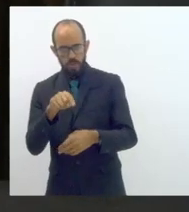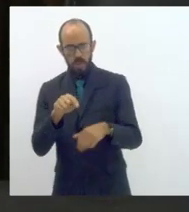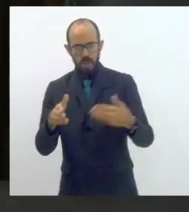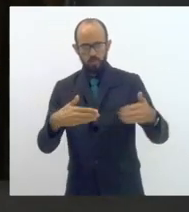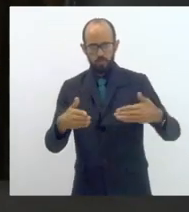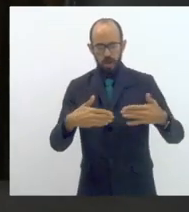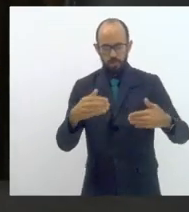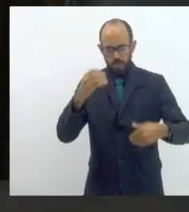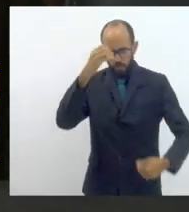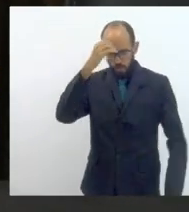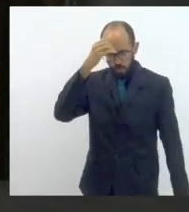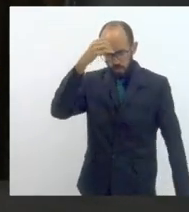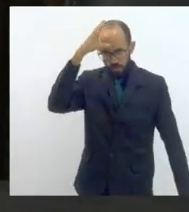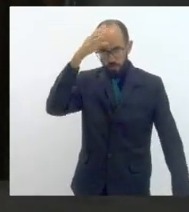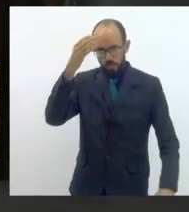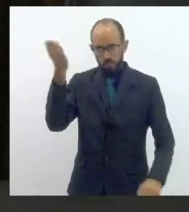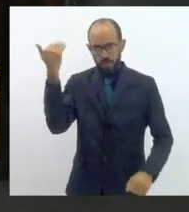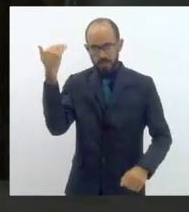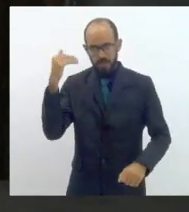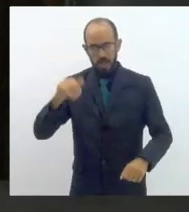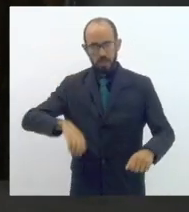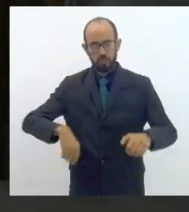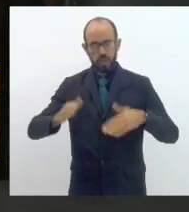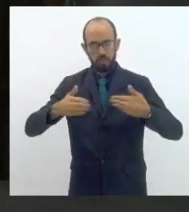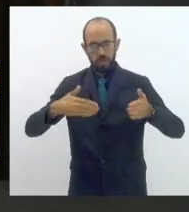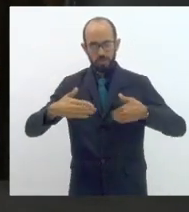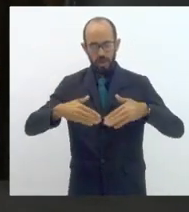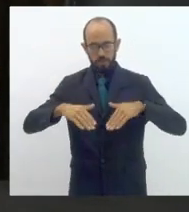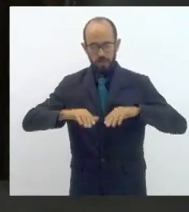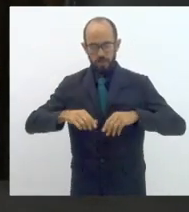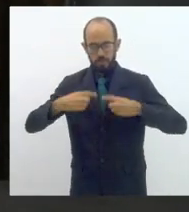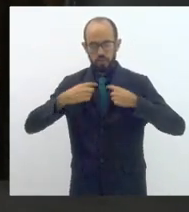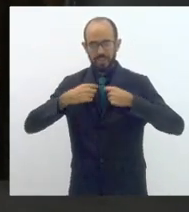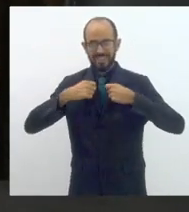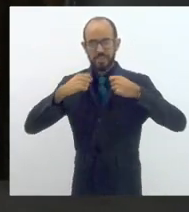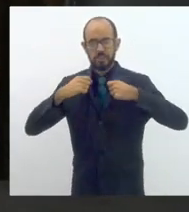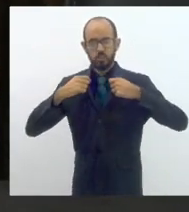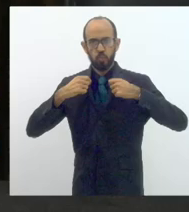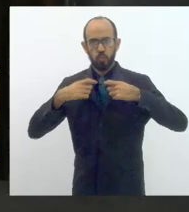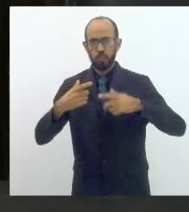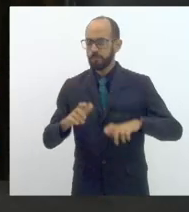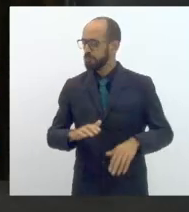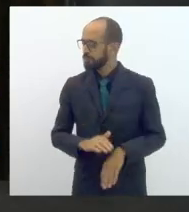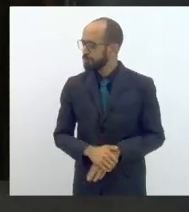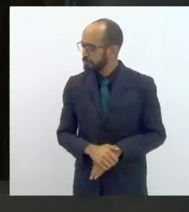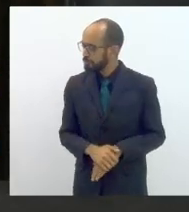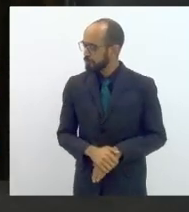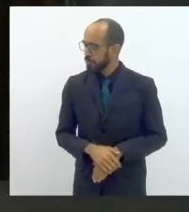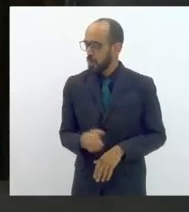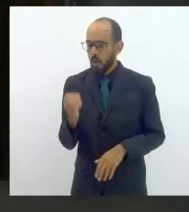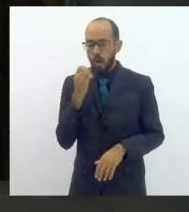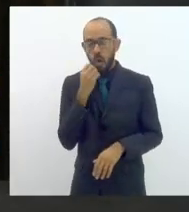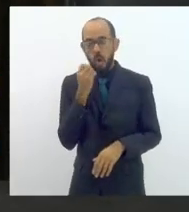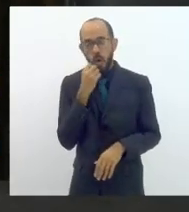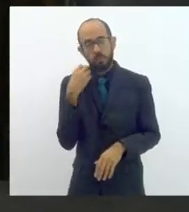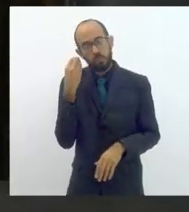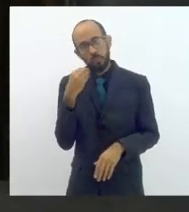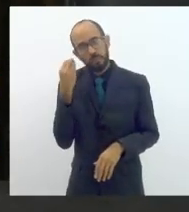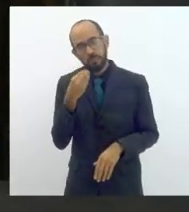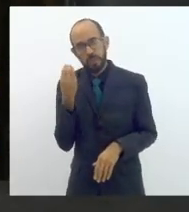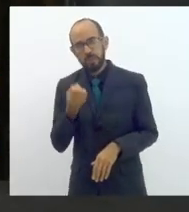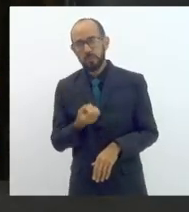antiga fábrica de tecido. E logicamente, uma experiência muito